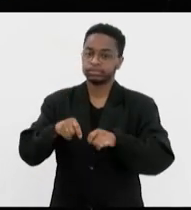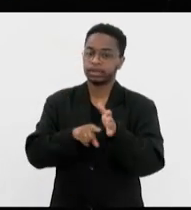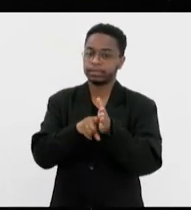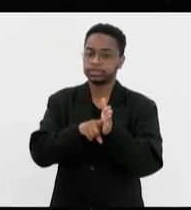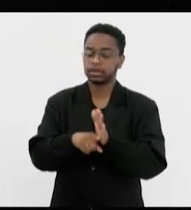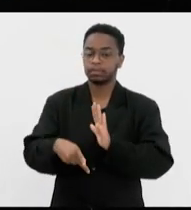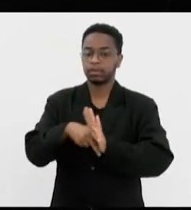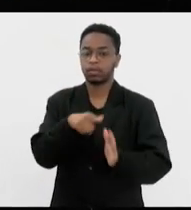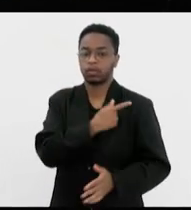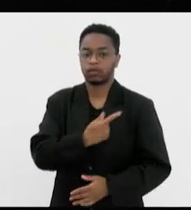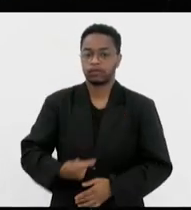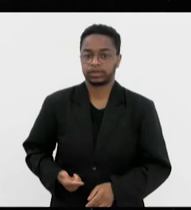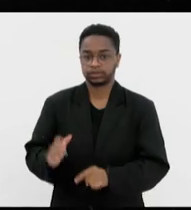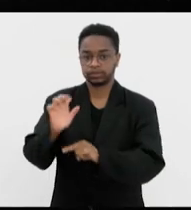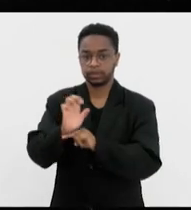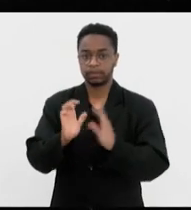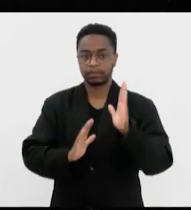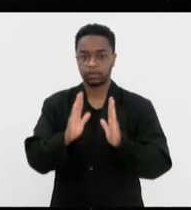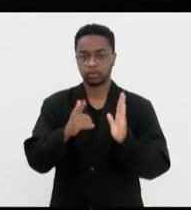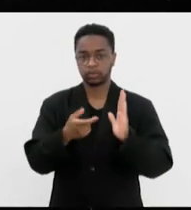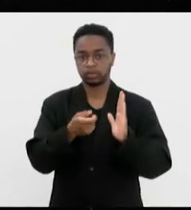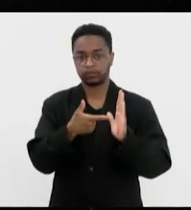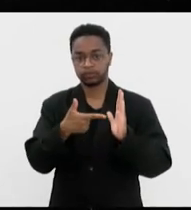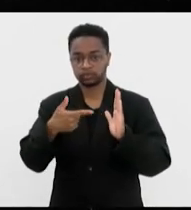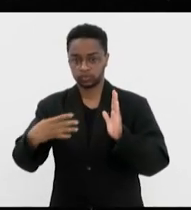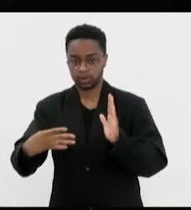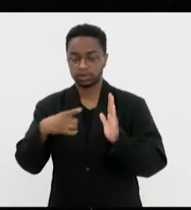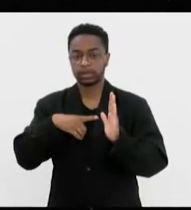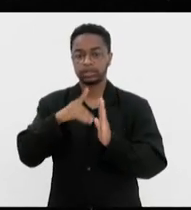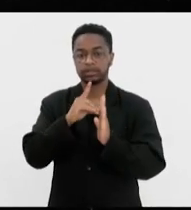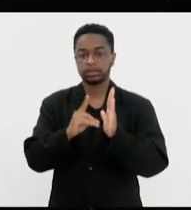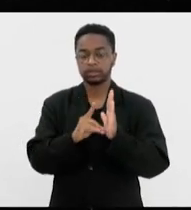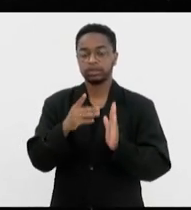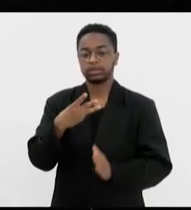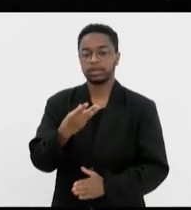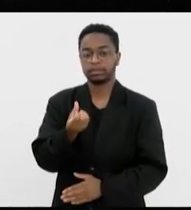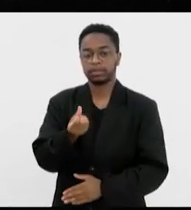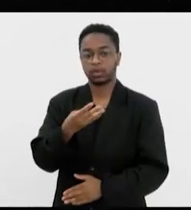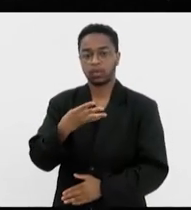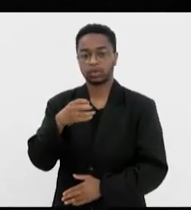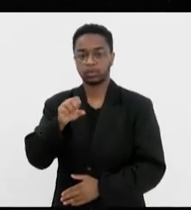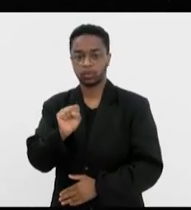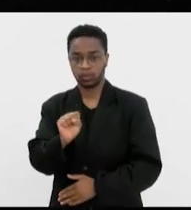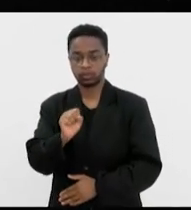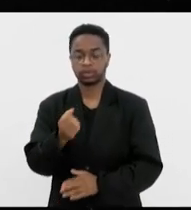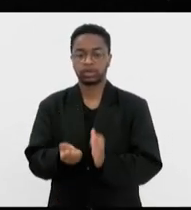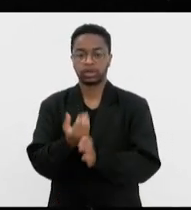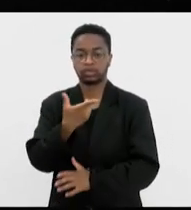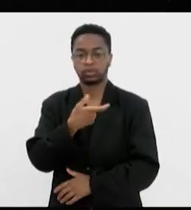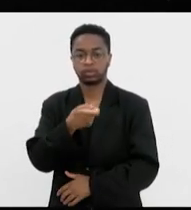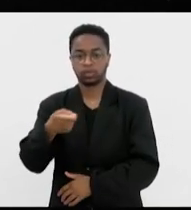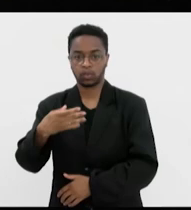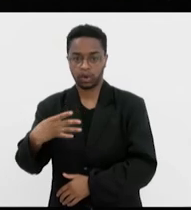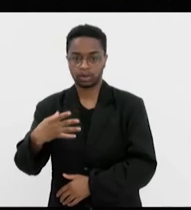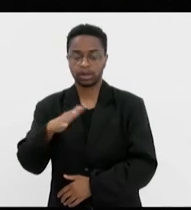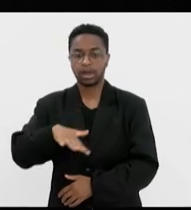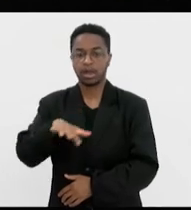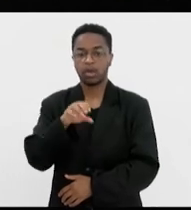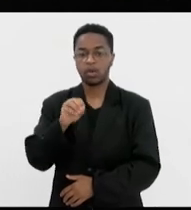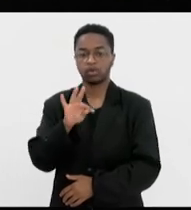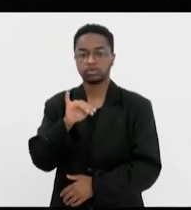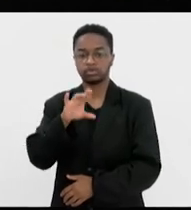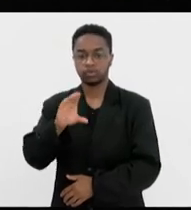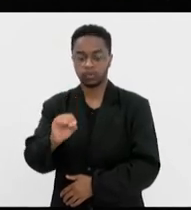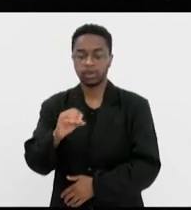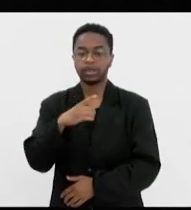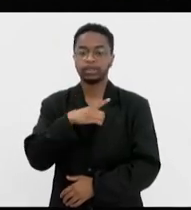Estado. Em 2024, o decreto 3648 de 2004, que é do setor ótico, vai ter